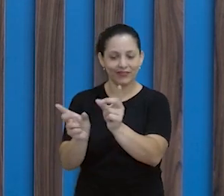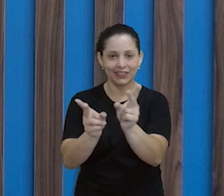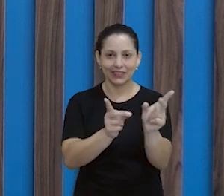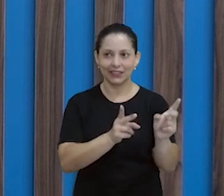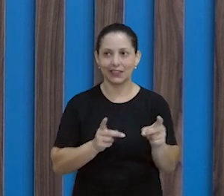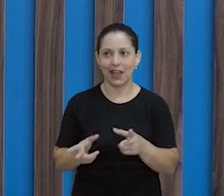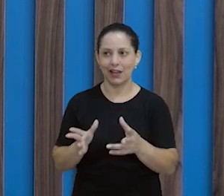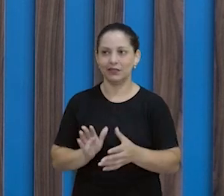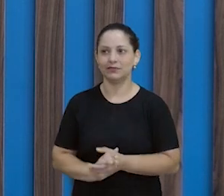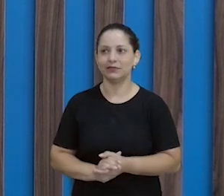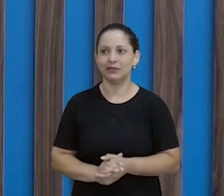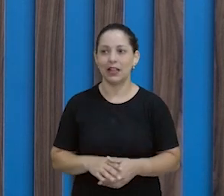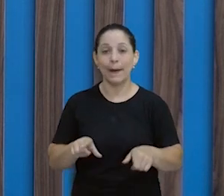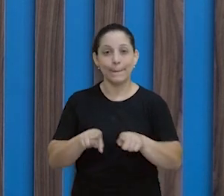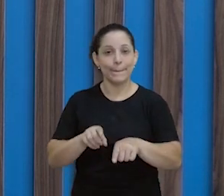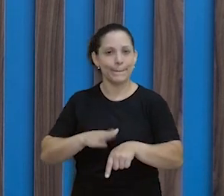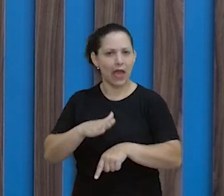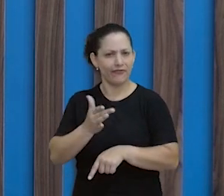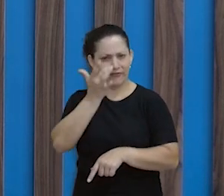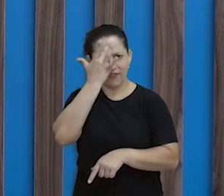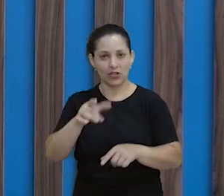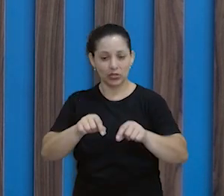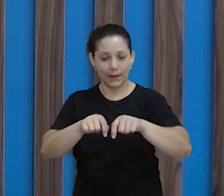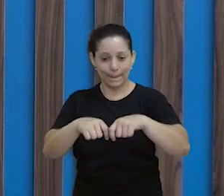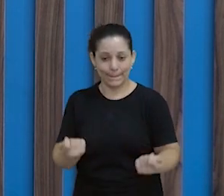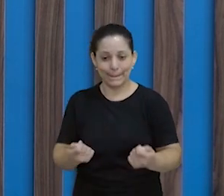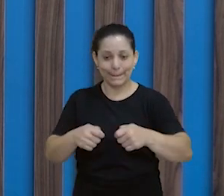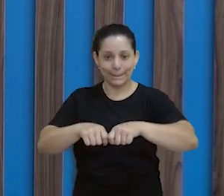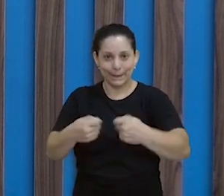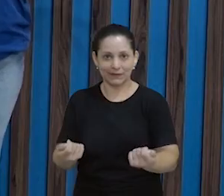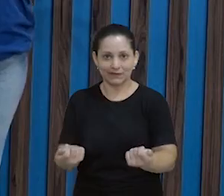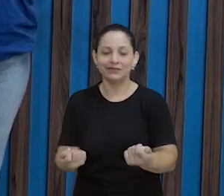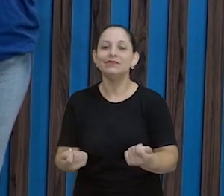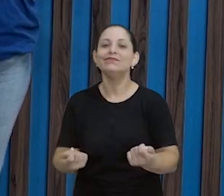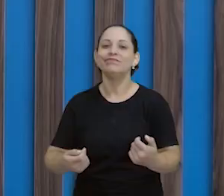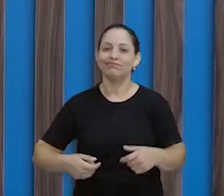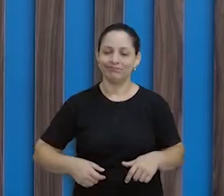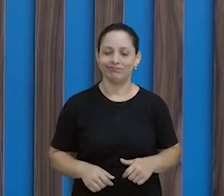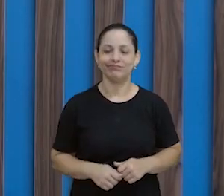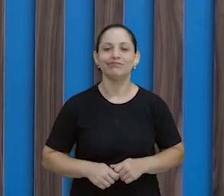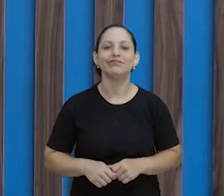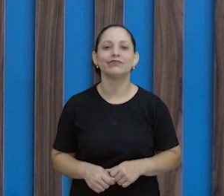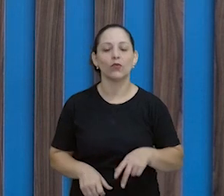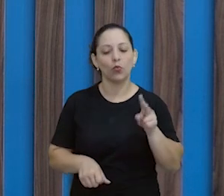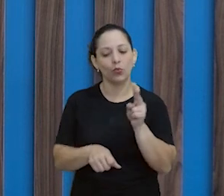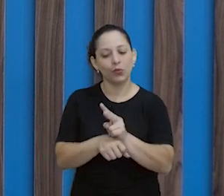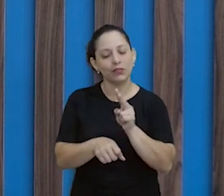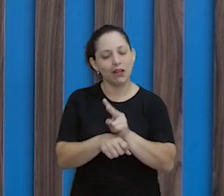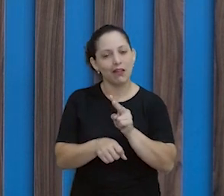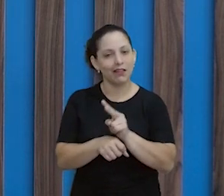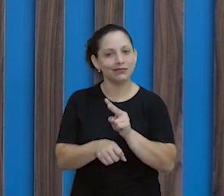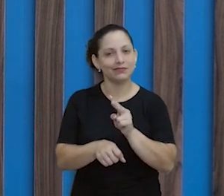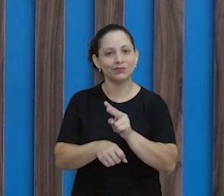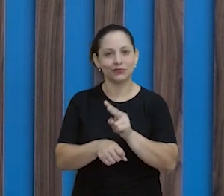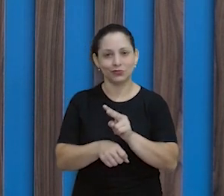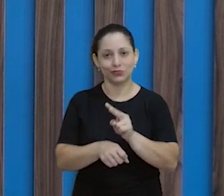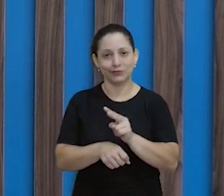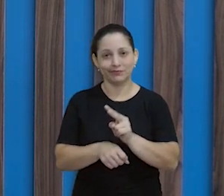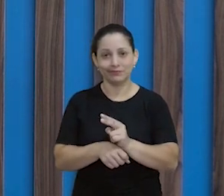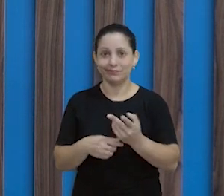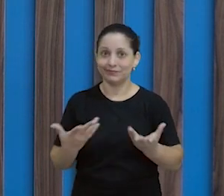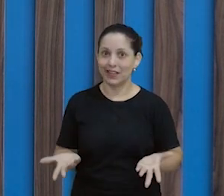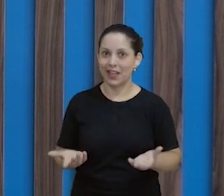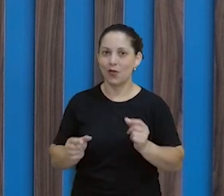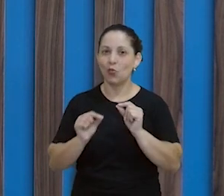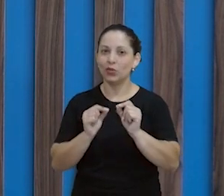Até mais fácil de partir tudo, né, Também. professora? Porque não é de ouro maciço, né? Pois como a é, gente- então os cuidados com essas nossas, né? Essas